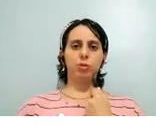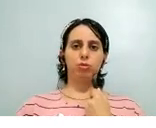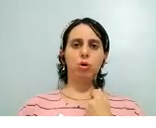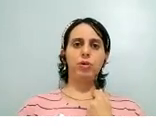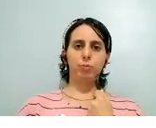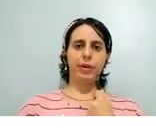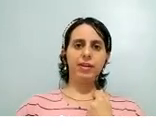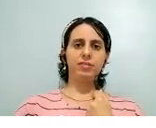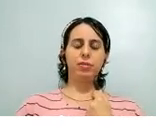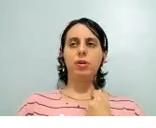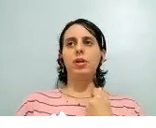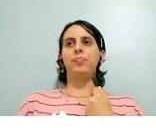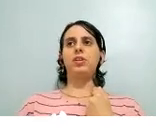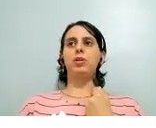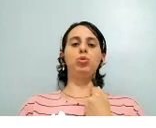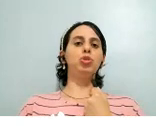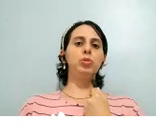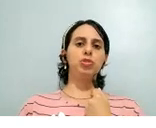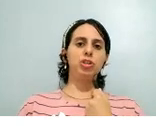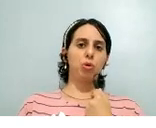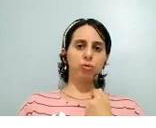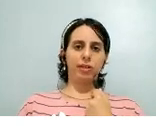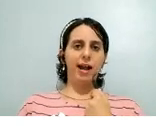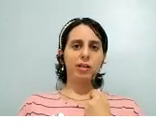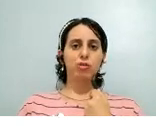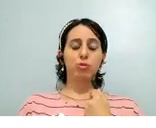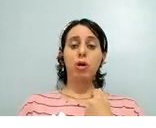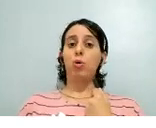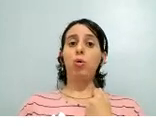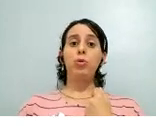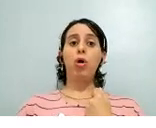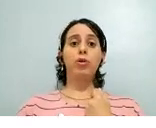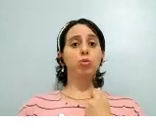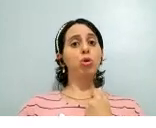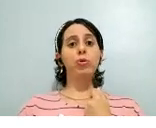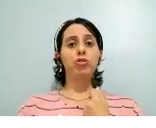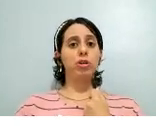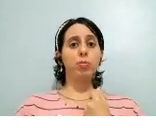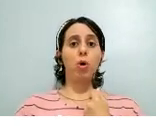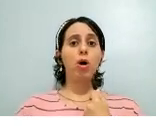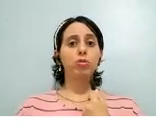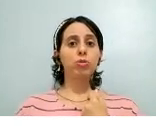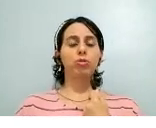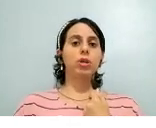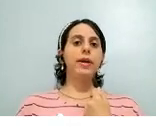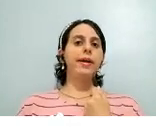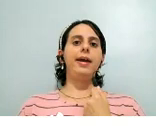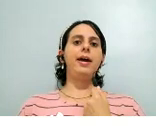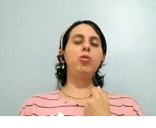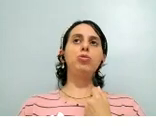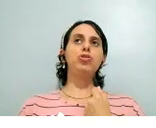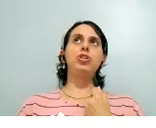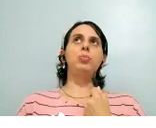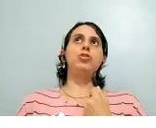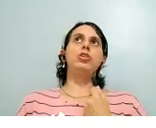vezes as pessoas pensam que o número de contágio ou pior, que o número de mortos